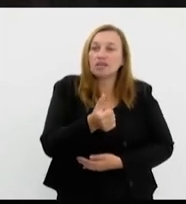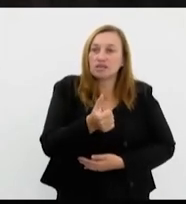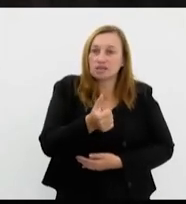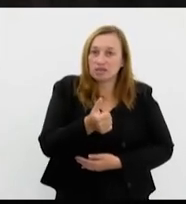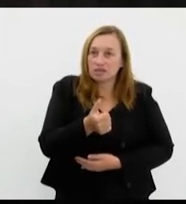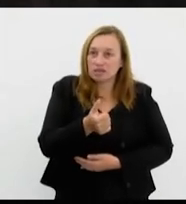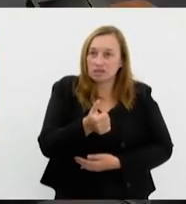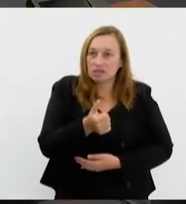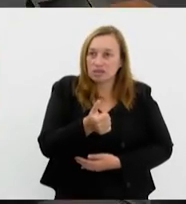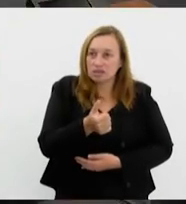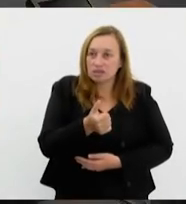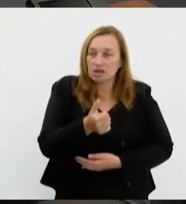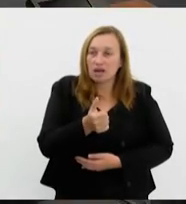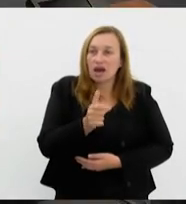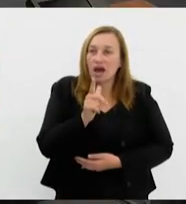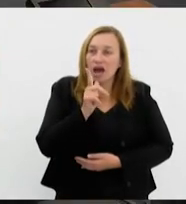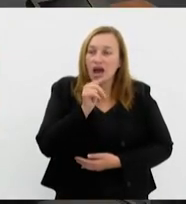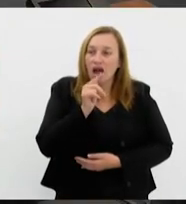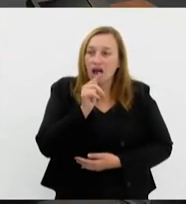mesmo?